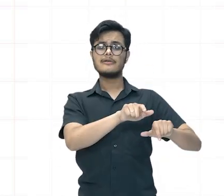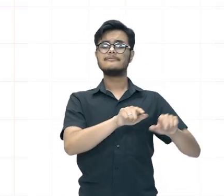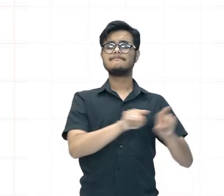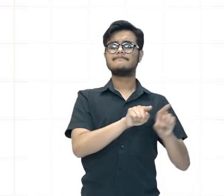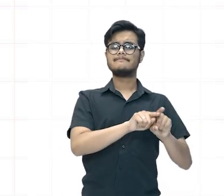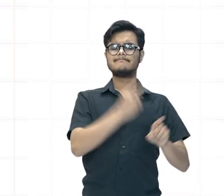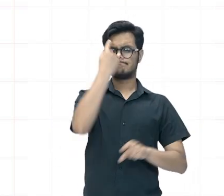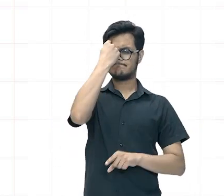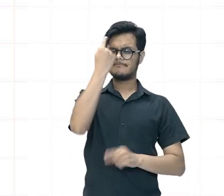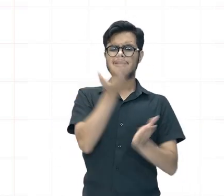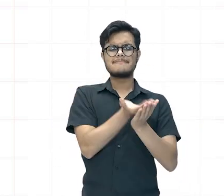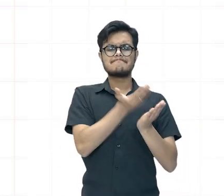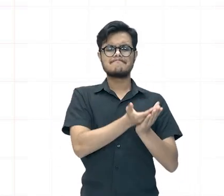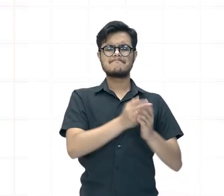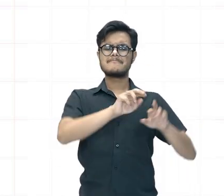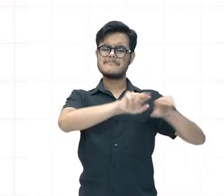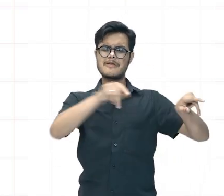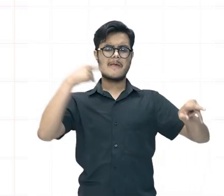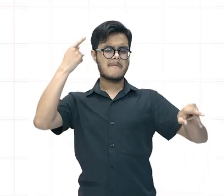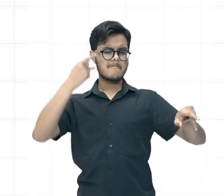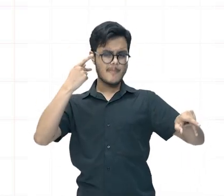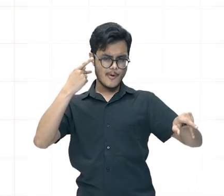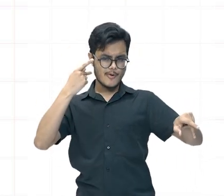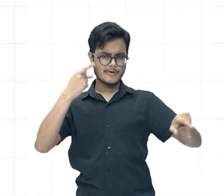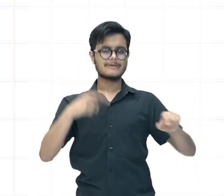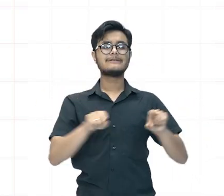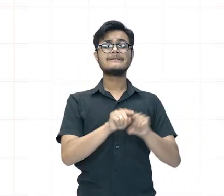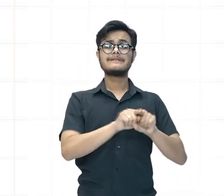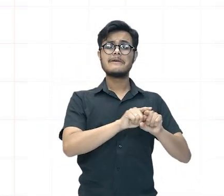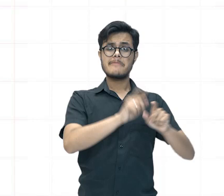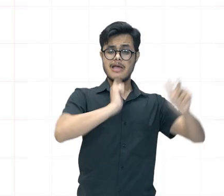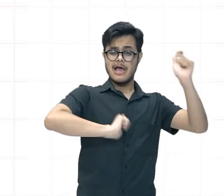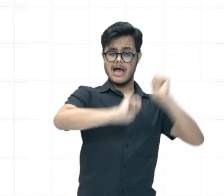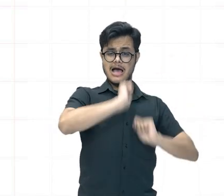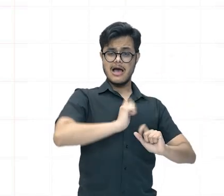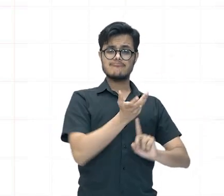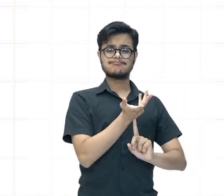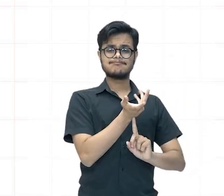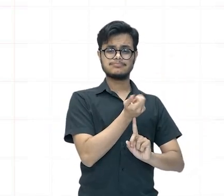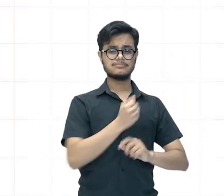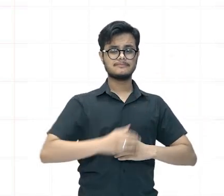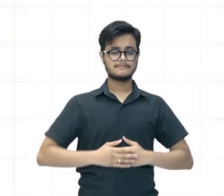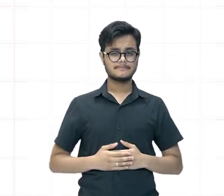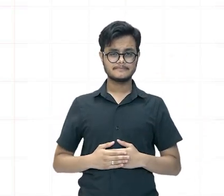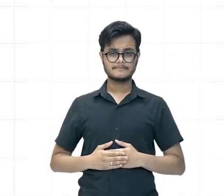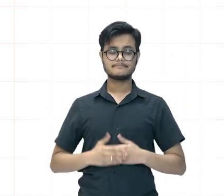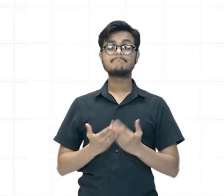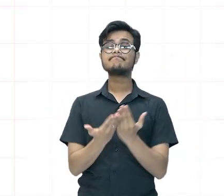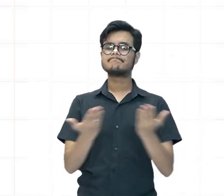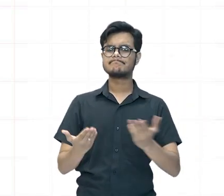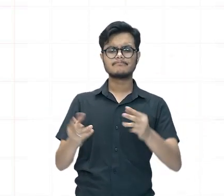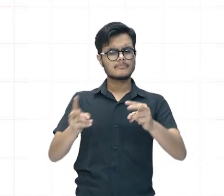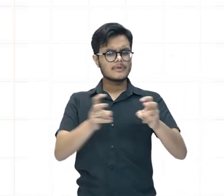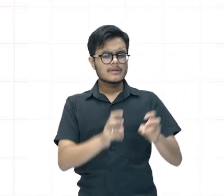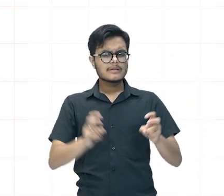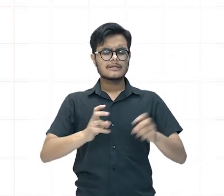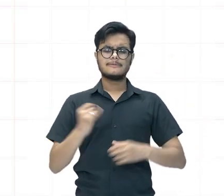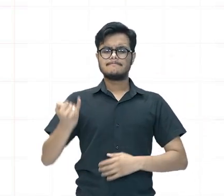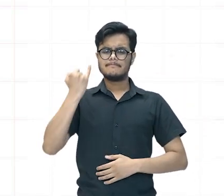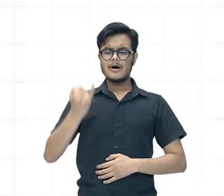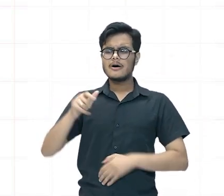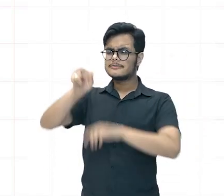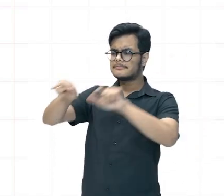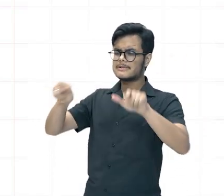atividades intelectuais, políticas e artísticas. Então, olha só, né? Percebe aí a importância